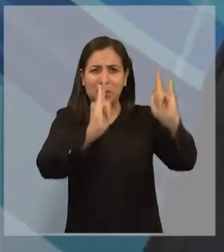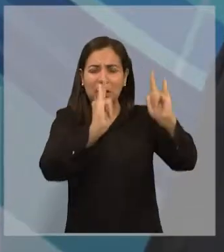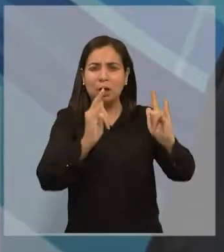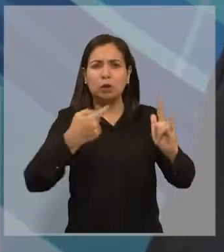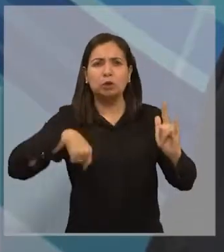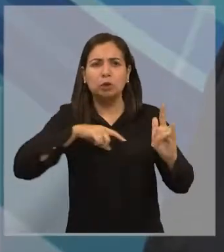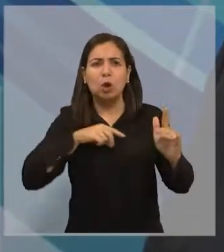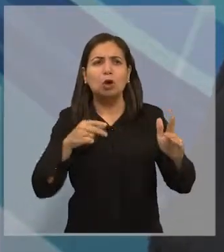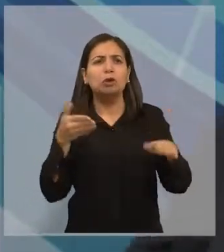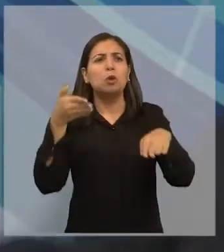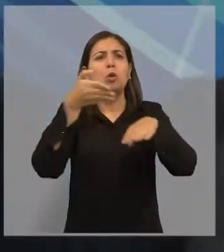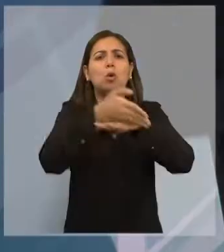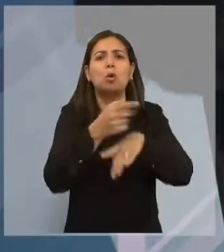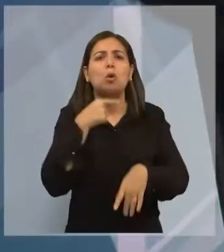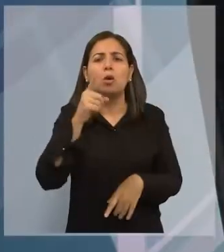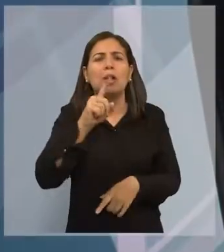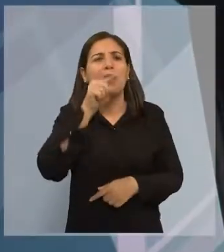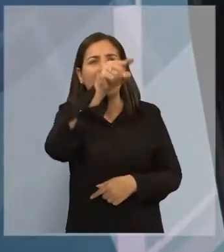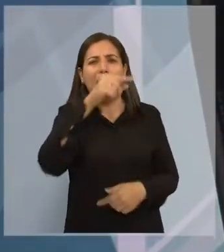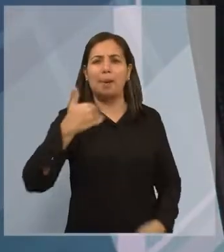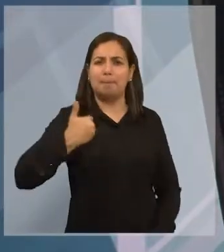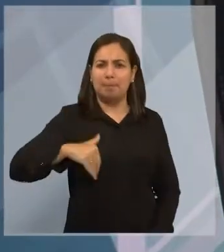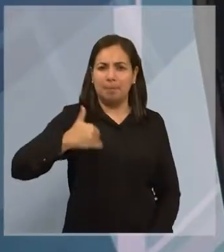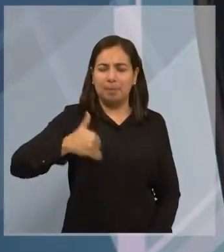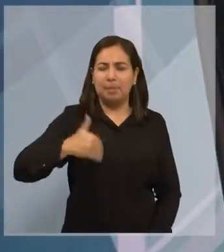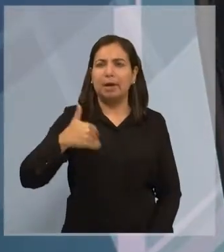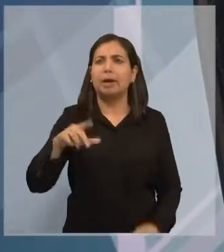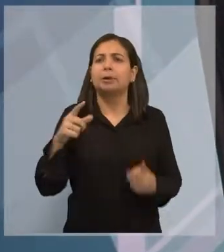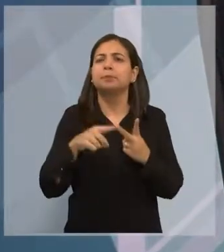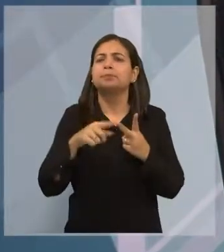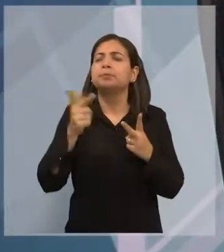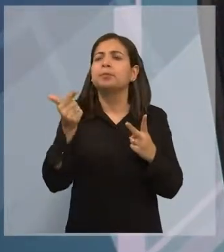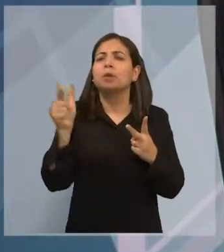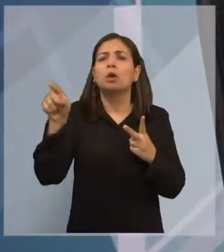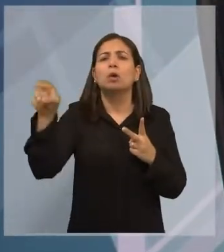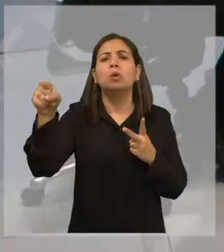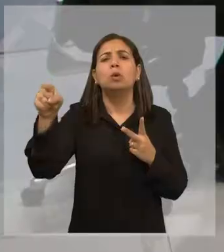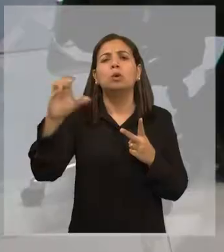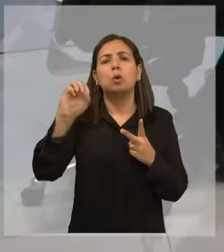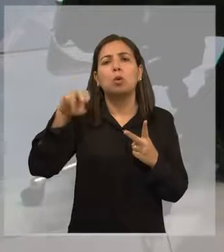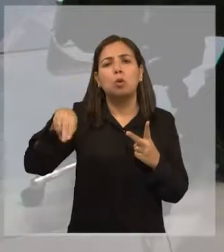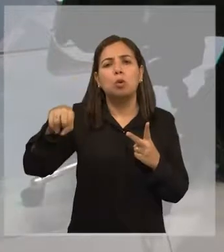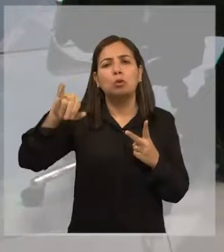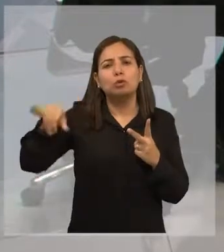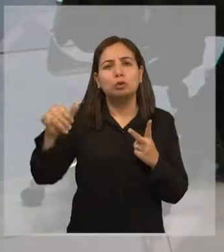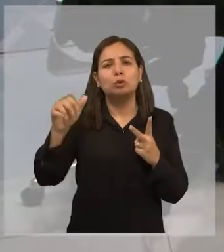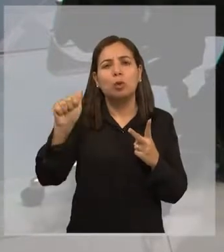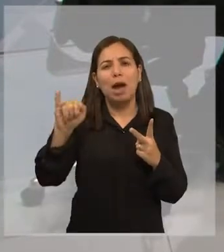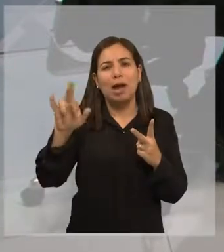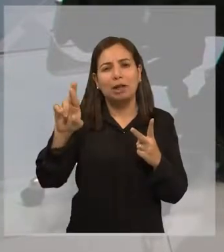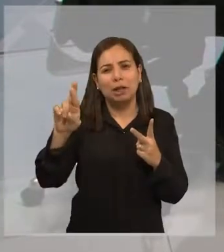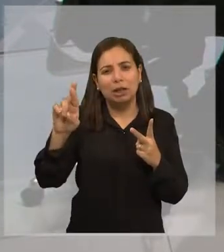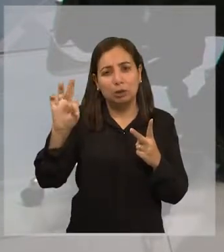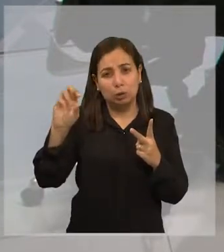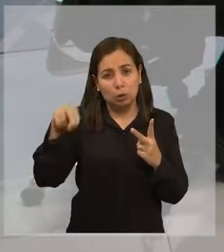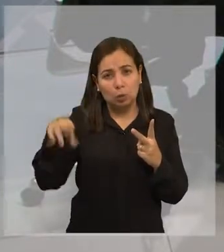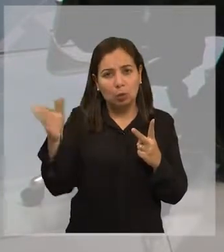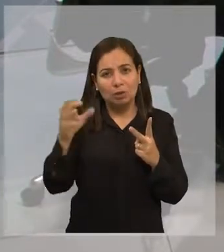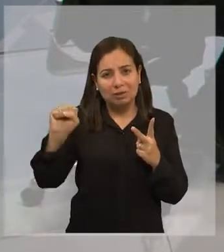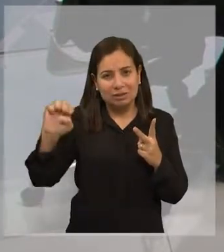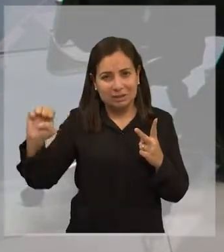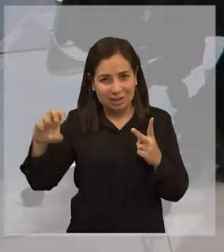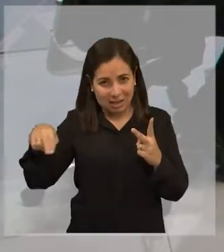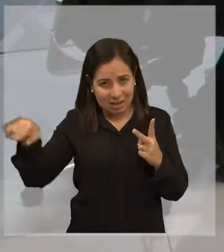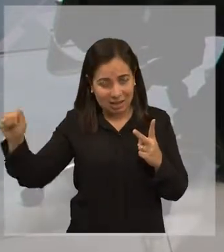chegar, na época. Barra do Ceará, ali hoje onde é aquele conjunto Ayrton Senna. Quer dizer, você tinha